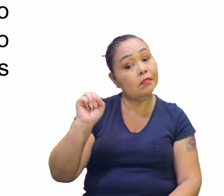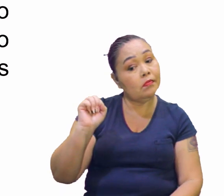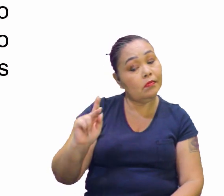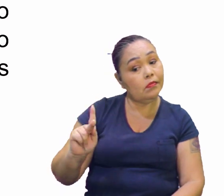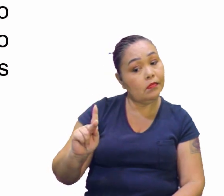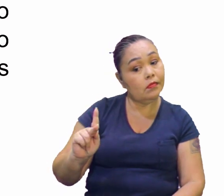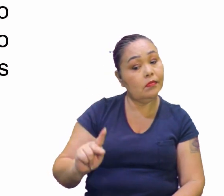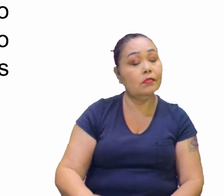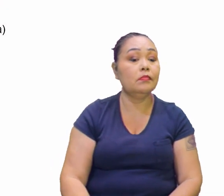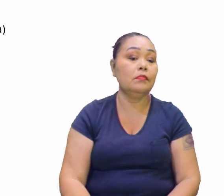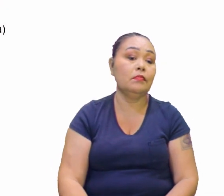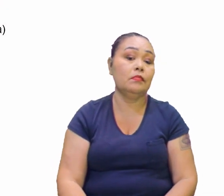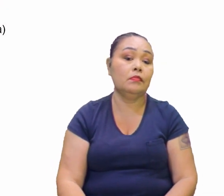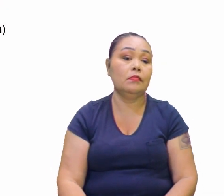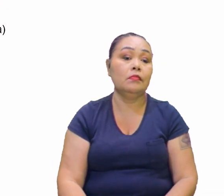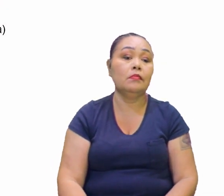ok?